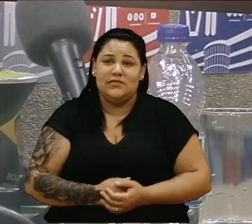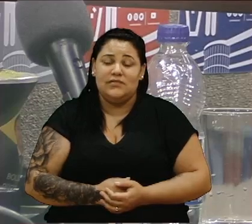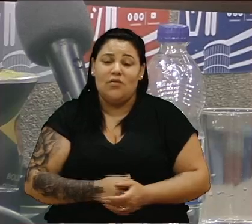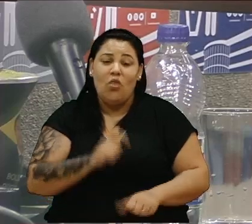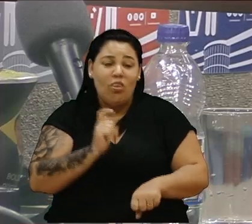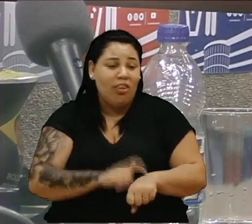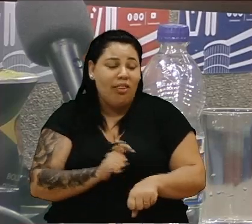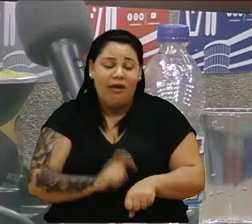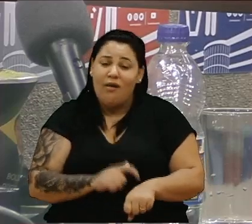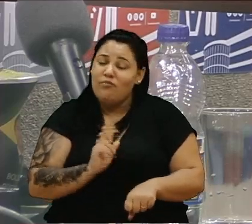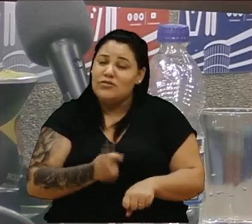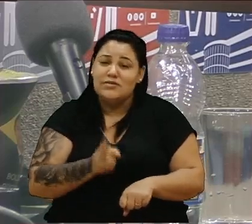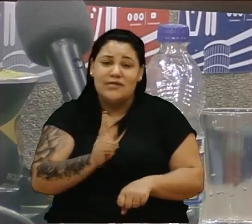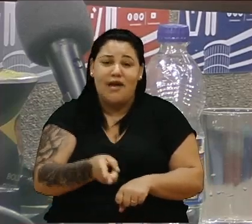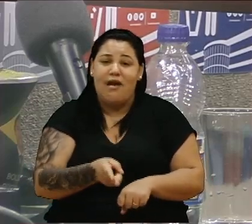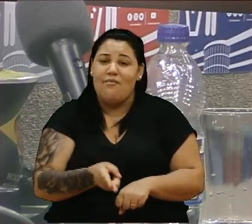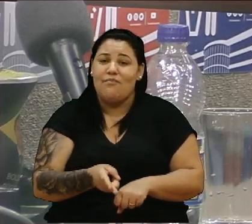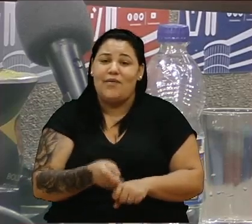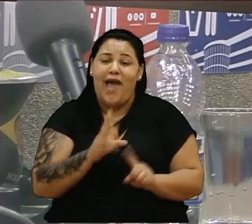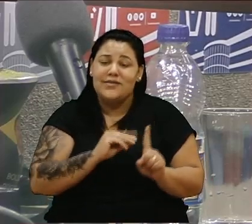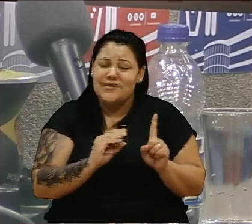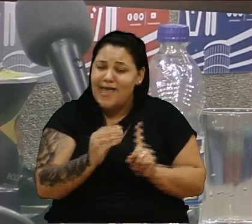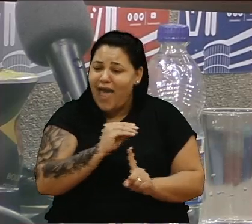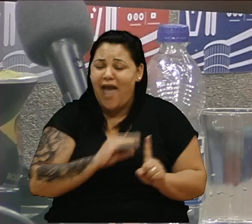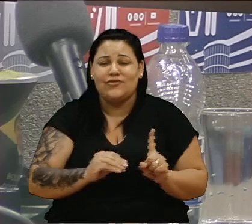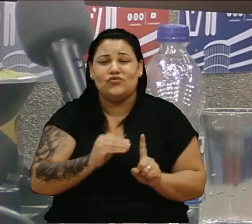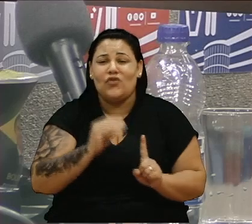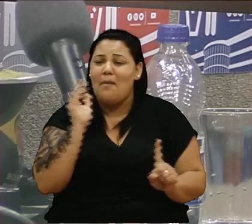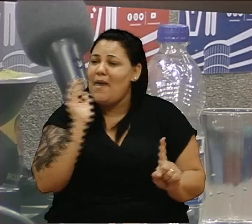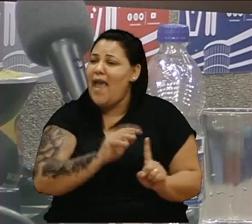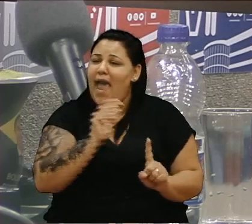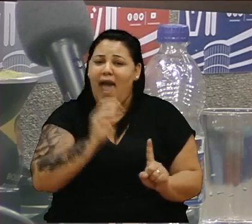violentadas, ameaçadas.